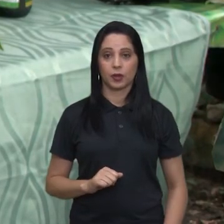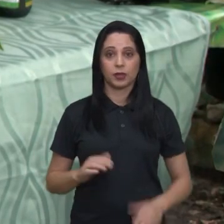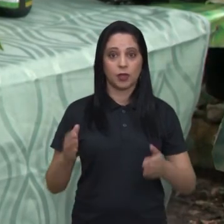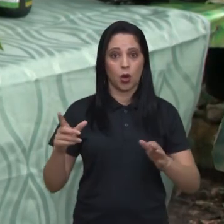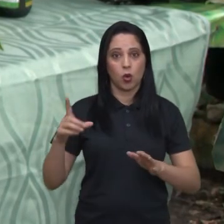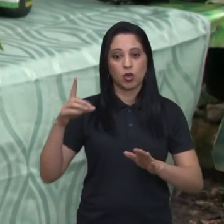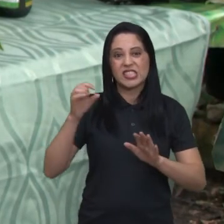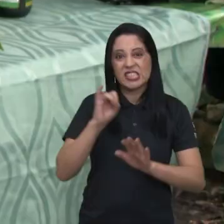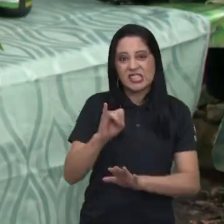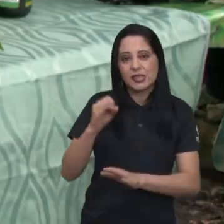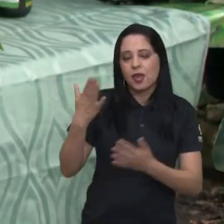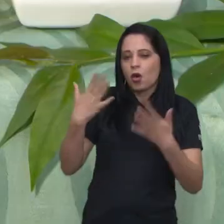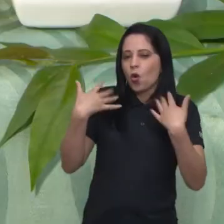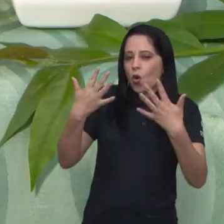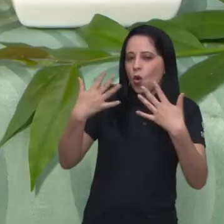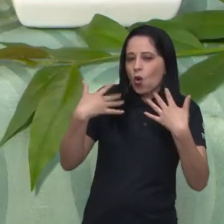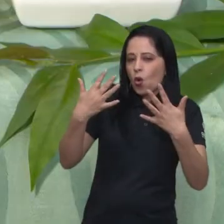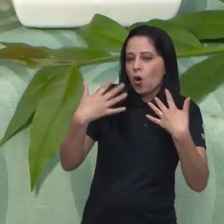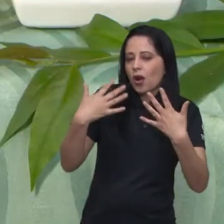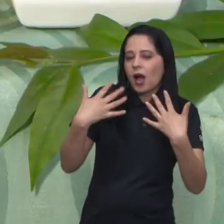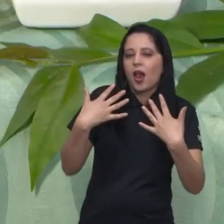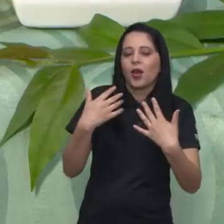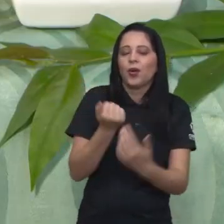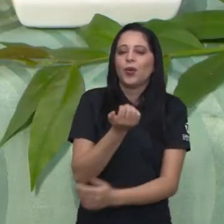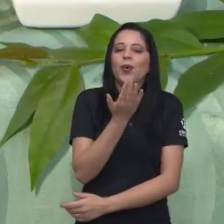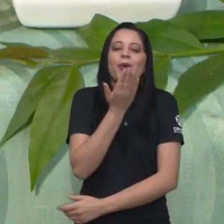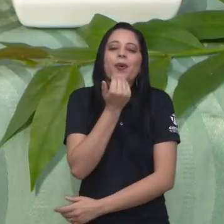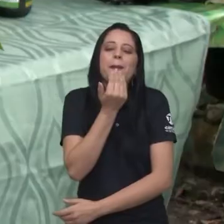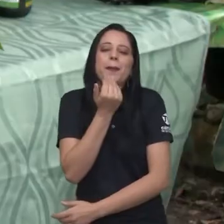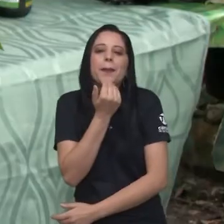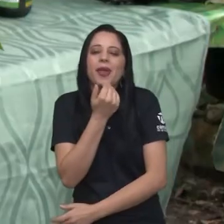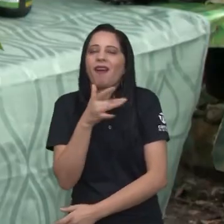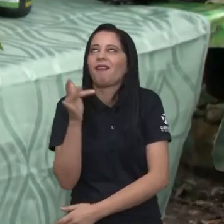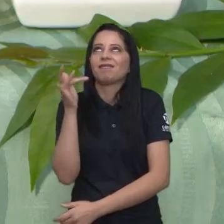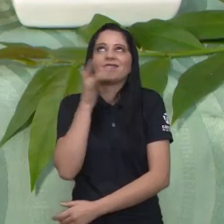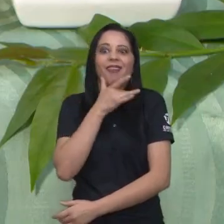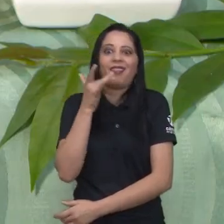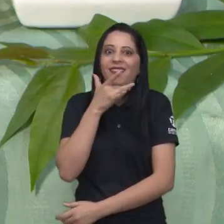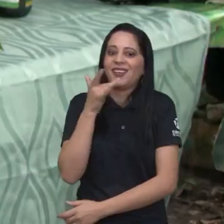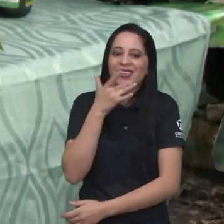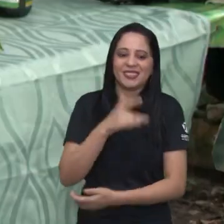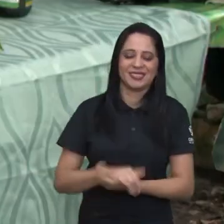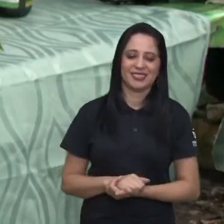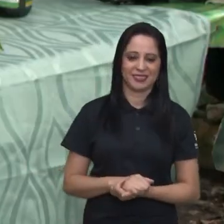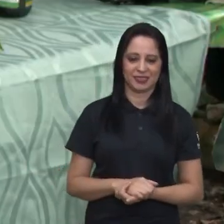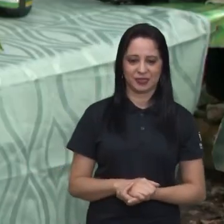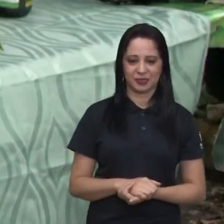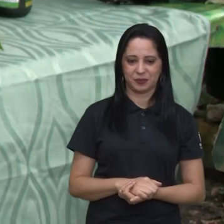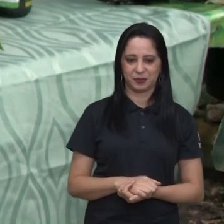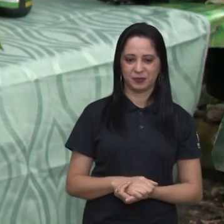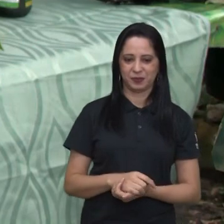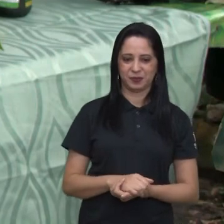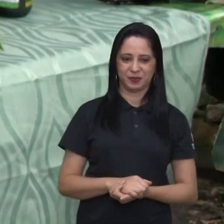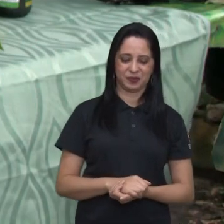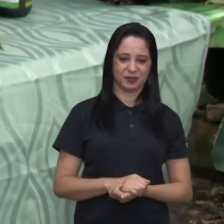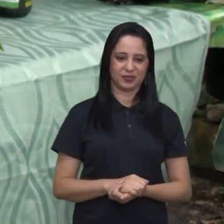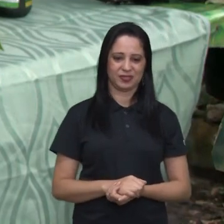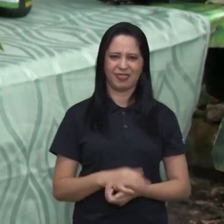Nesses dias de calor, uma pastinha dessa no fim assim, da tarde, é tudo que a gente precisa. Olha